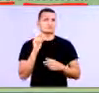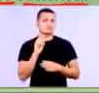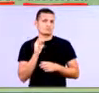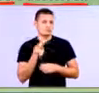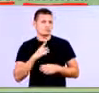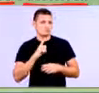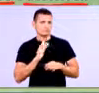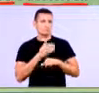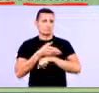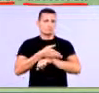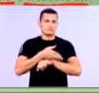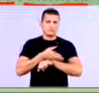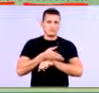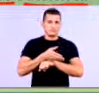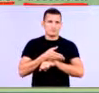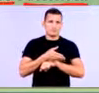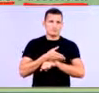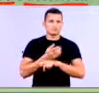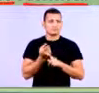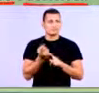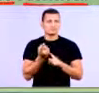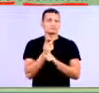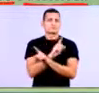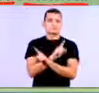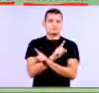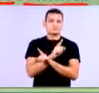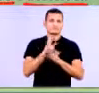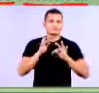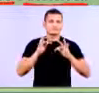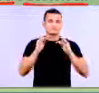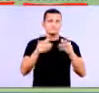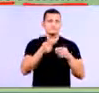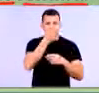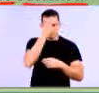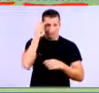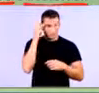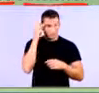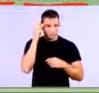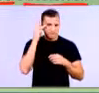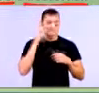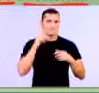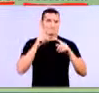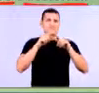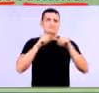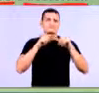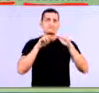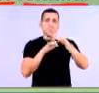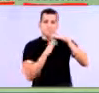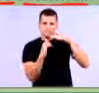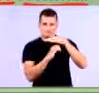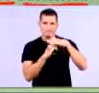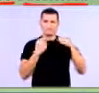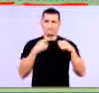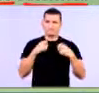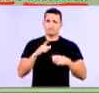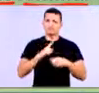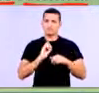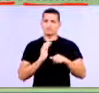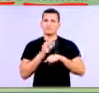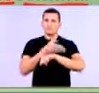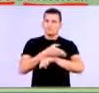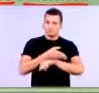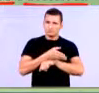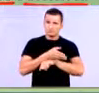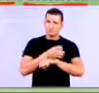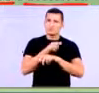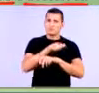terão acesso. Muito pelo contrário, todas as pessoas da empresa devem ter acesso a